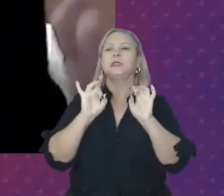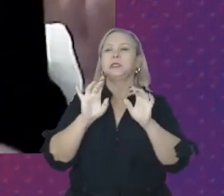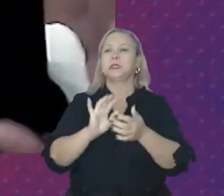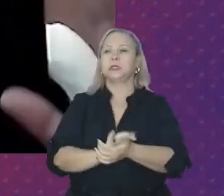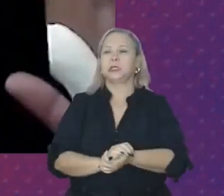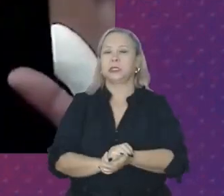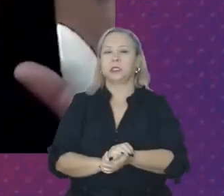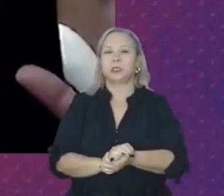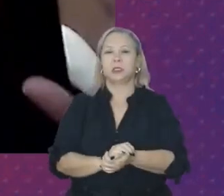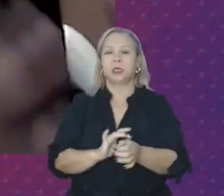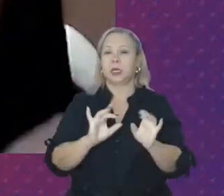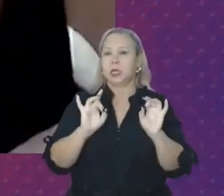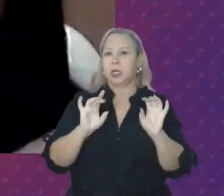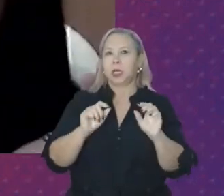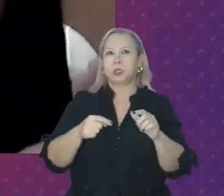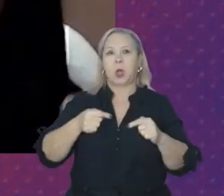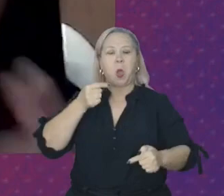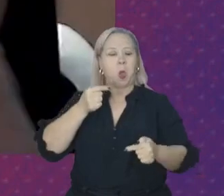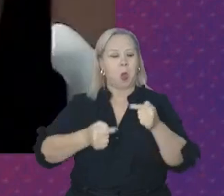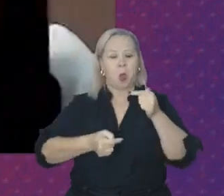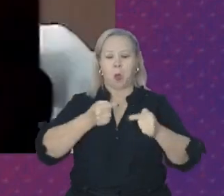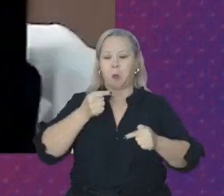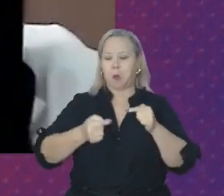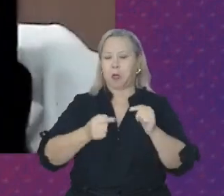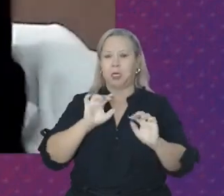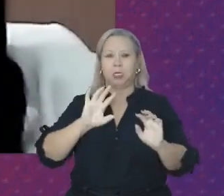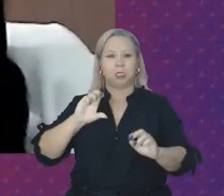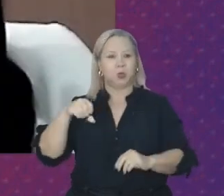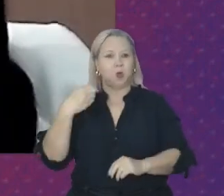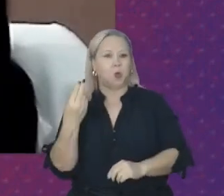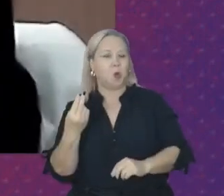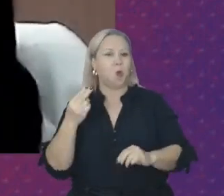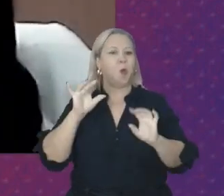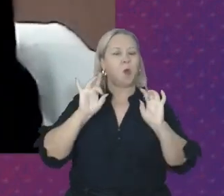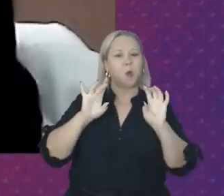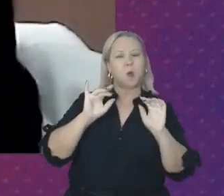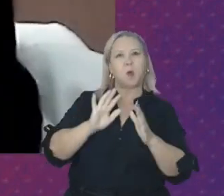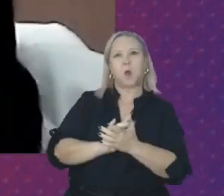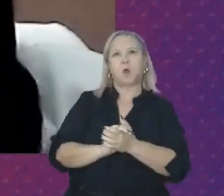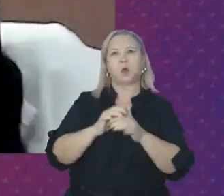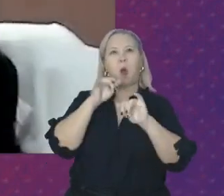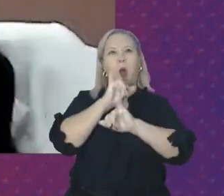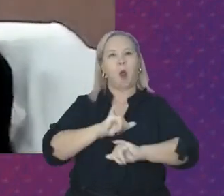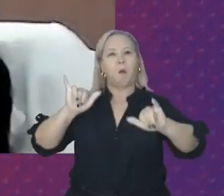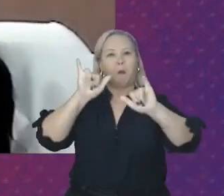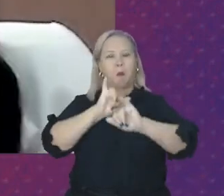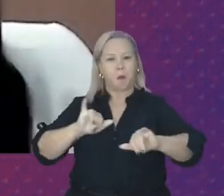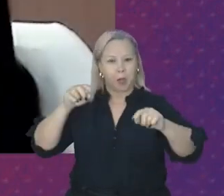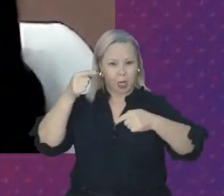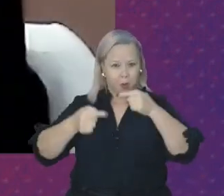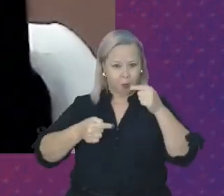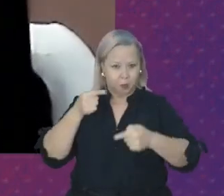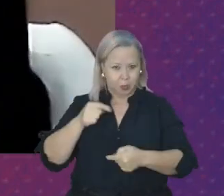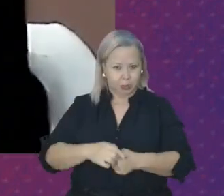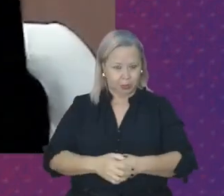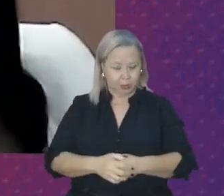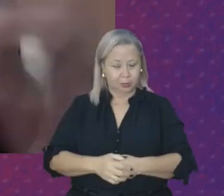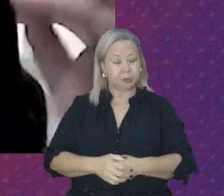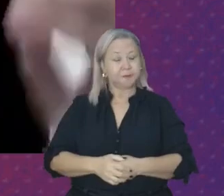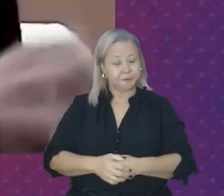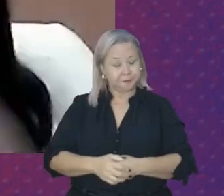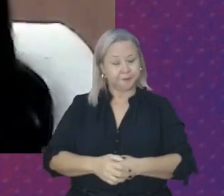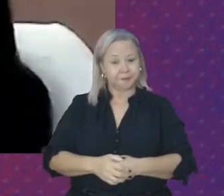na fonte da política ou só na fonte do marketing político, apesar de que isso também é